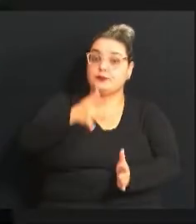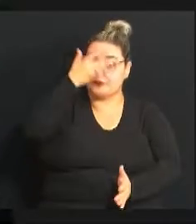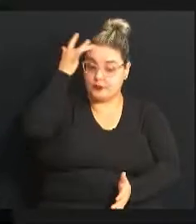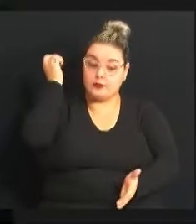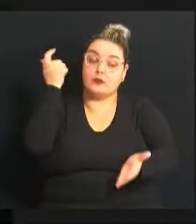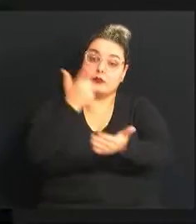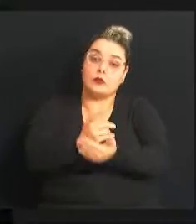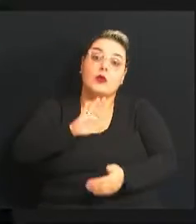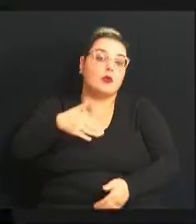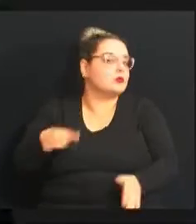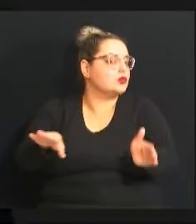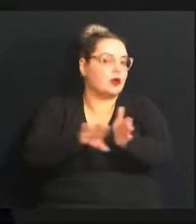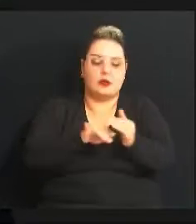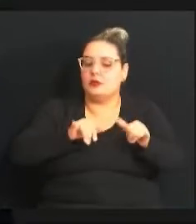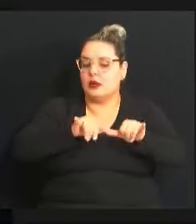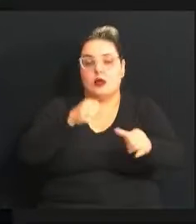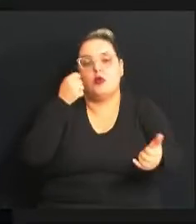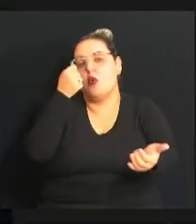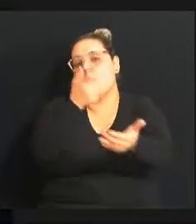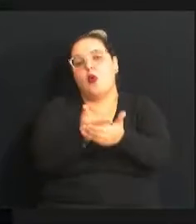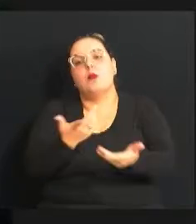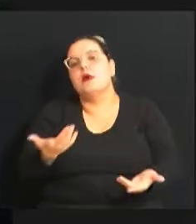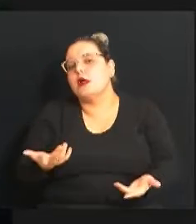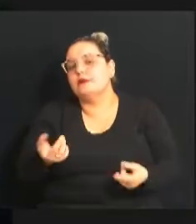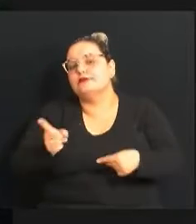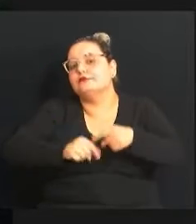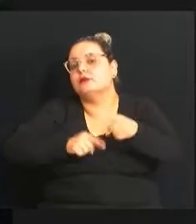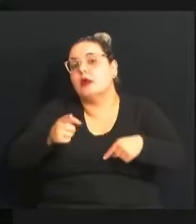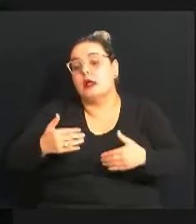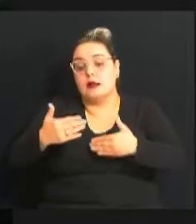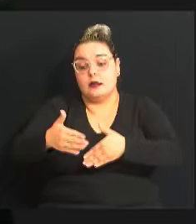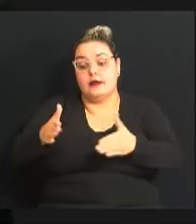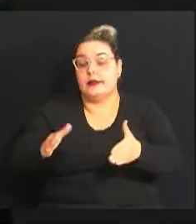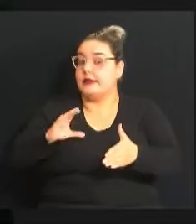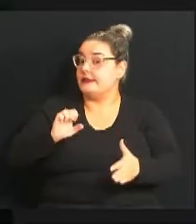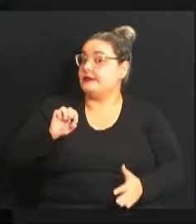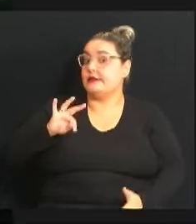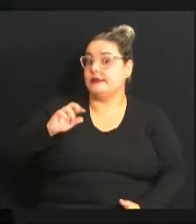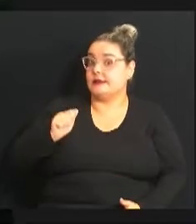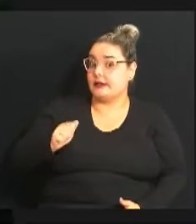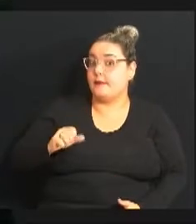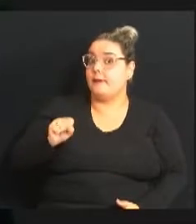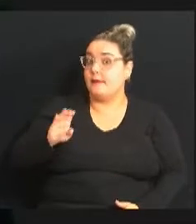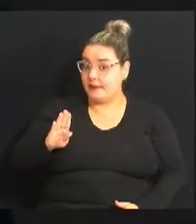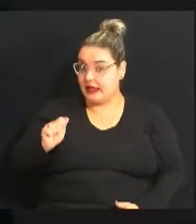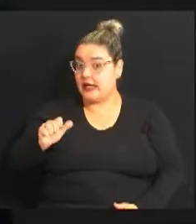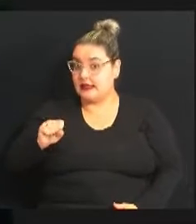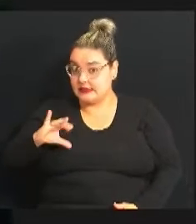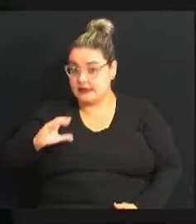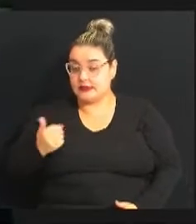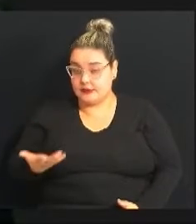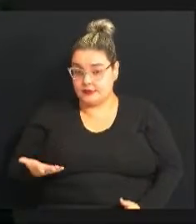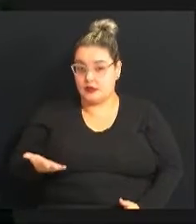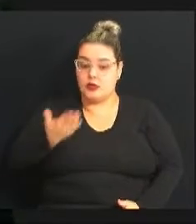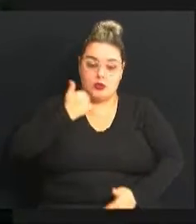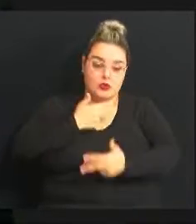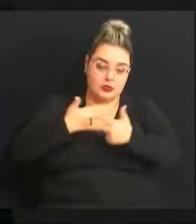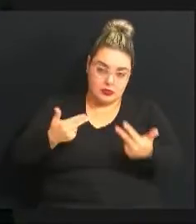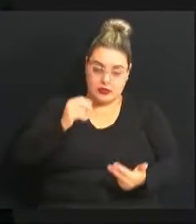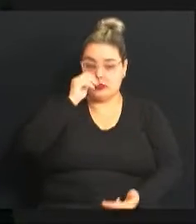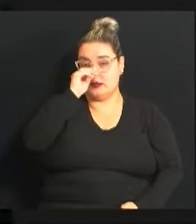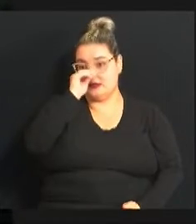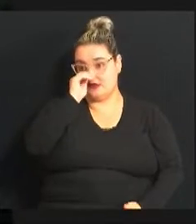for no supermercado comprar os itens da sua cesta básica, né? Lembrando que os alimentos, né, a boa parte dos custos